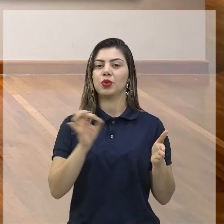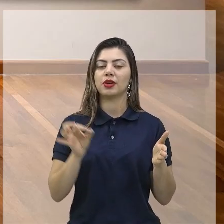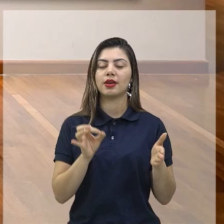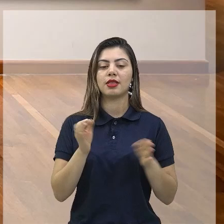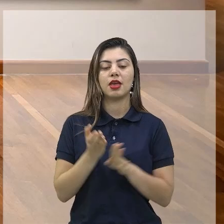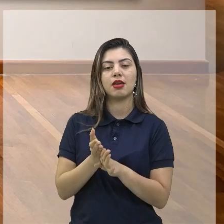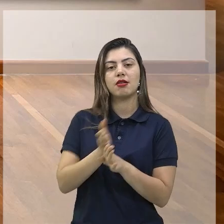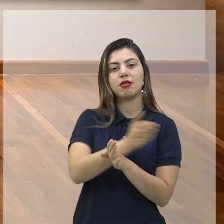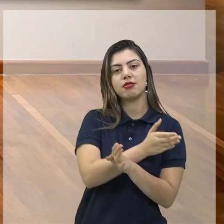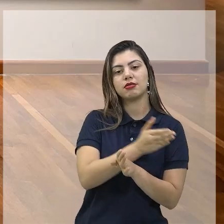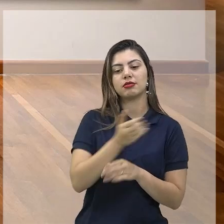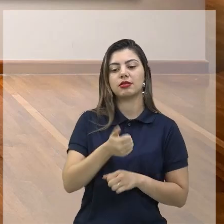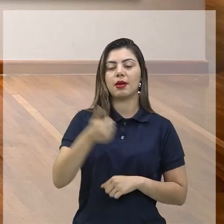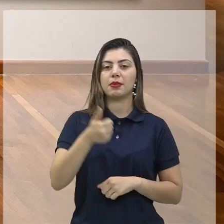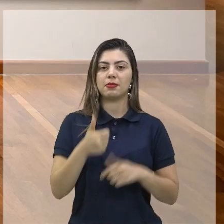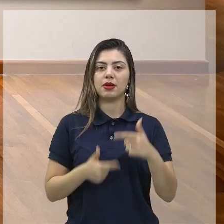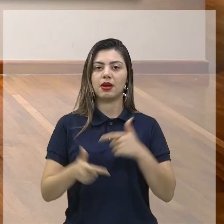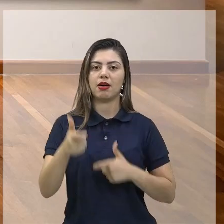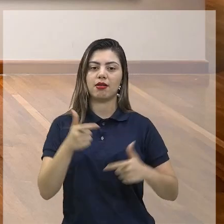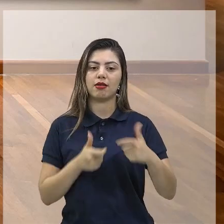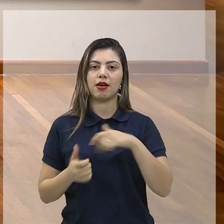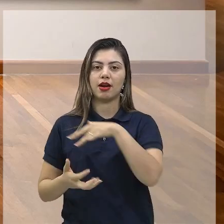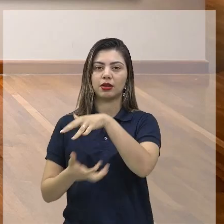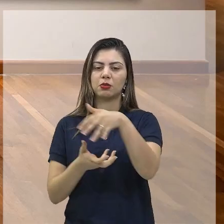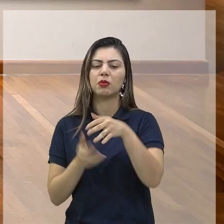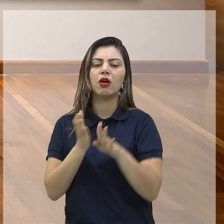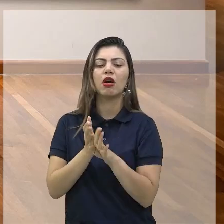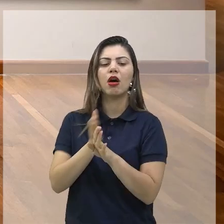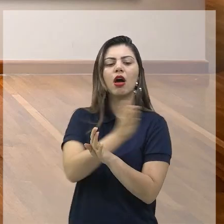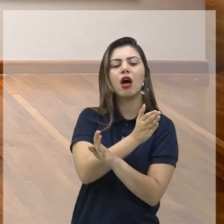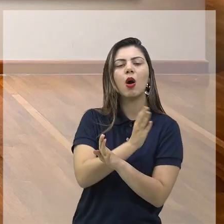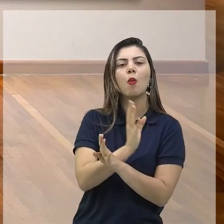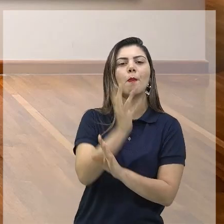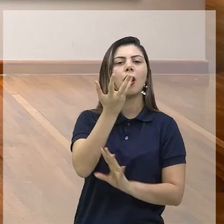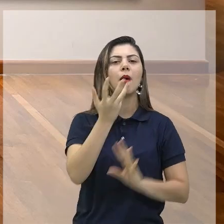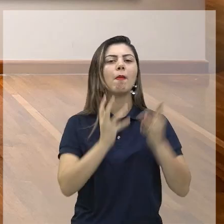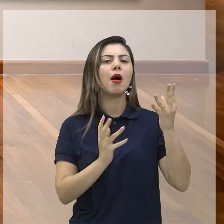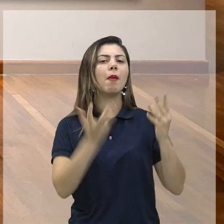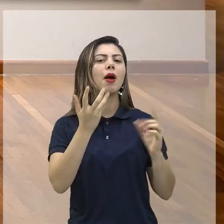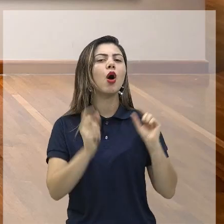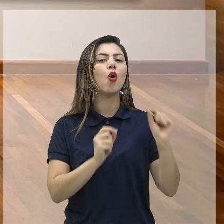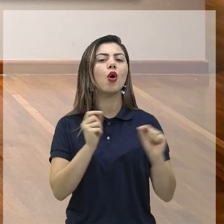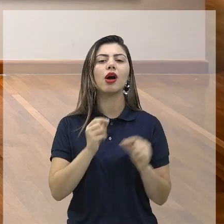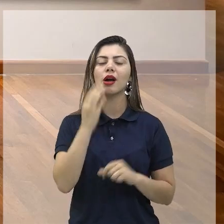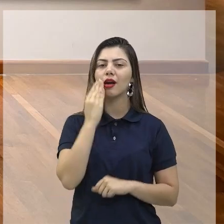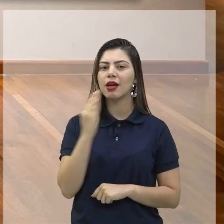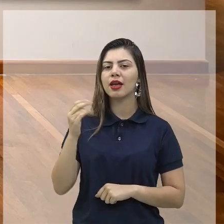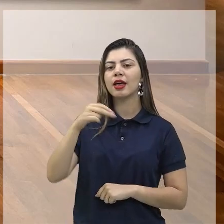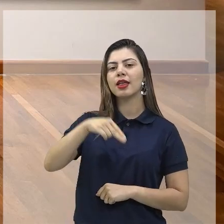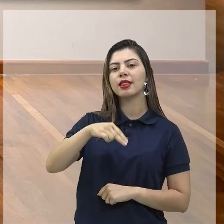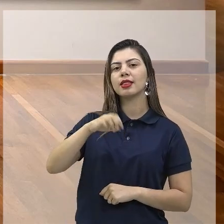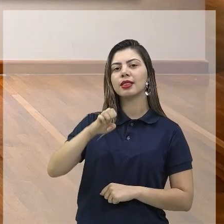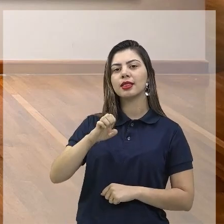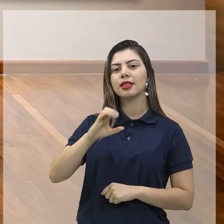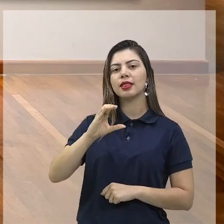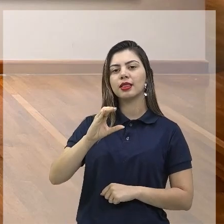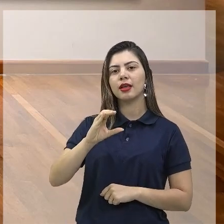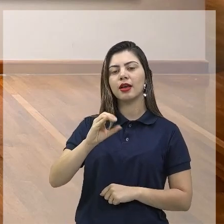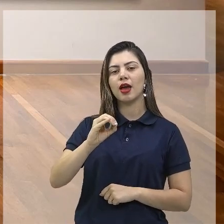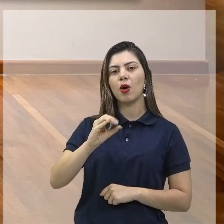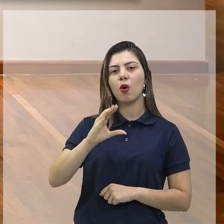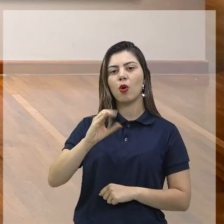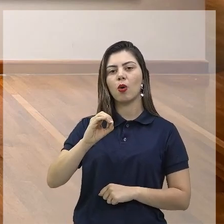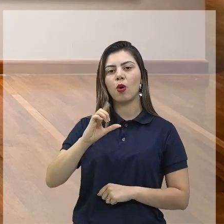Primeira Guerra Mundial. Por isso, nós vamos, então, falar sobre o neocolonialismo, que seria, então, o quê?